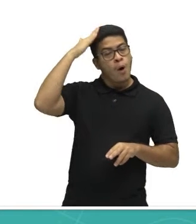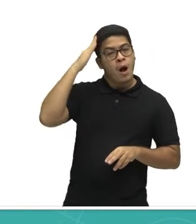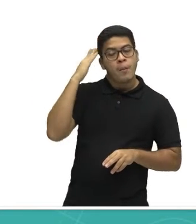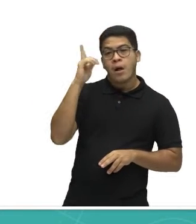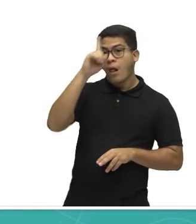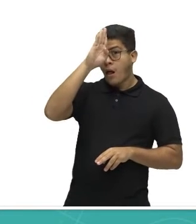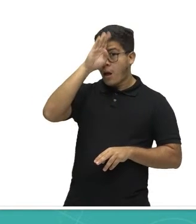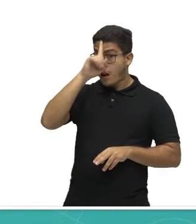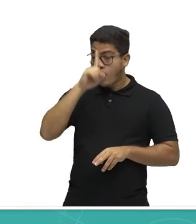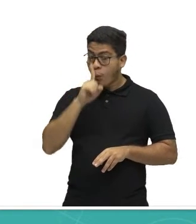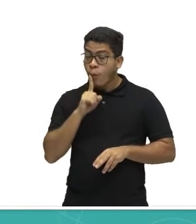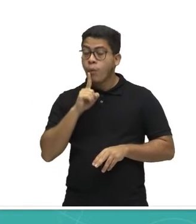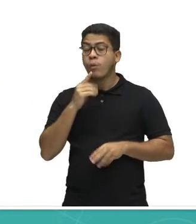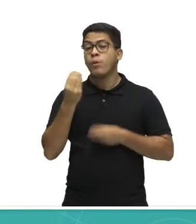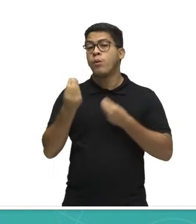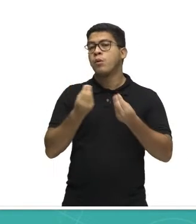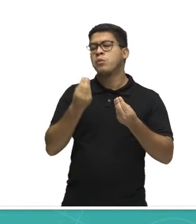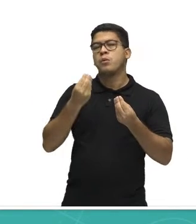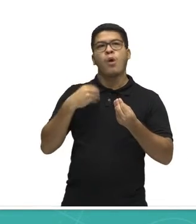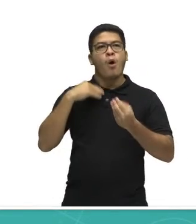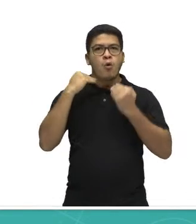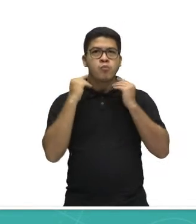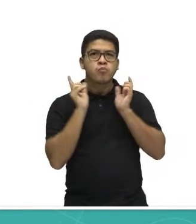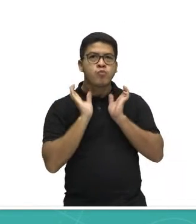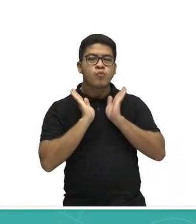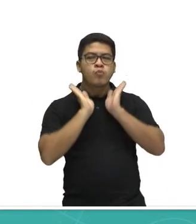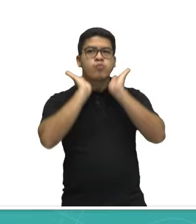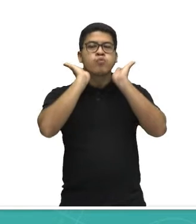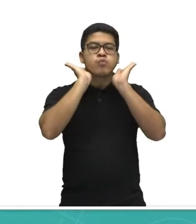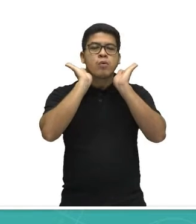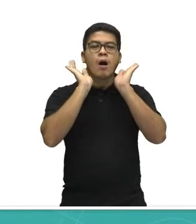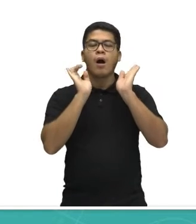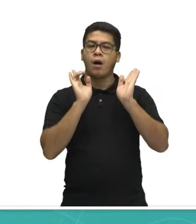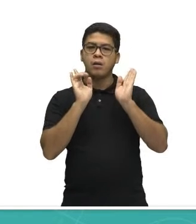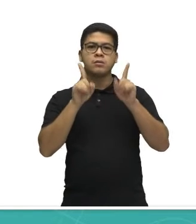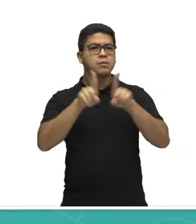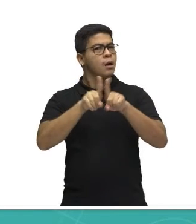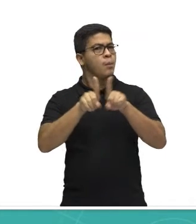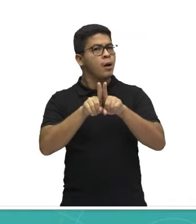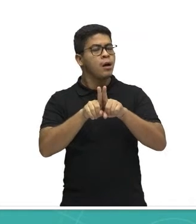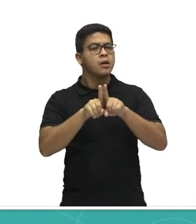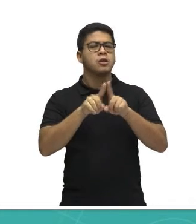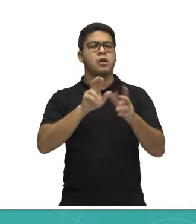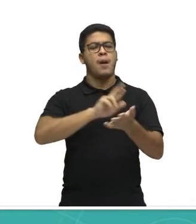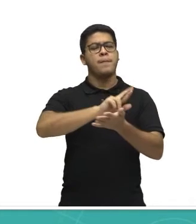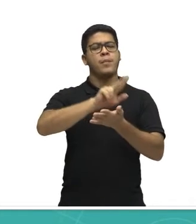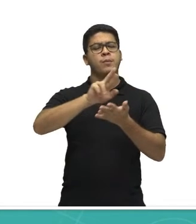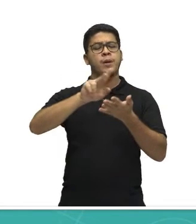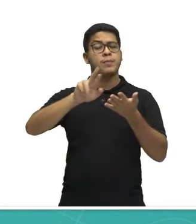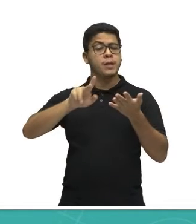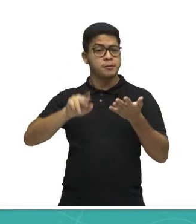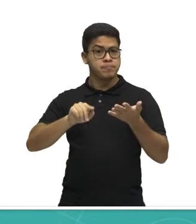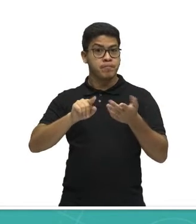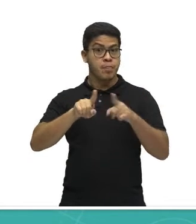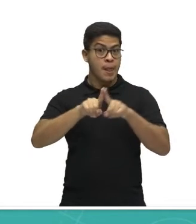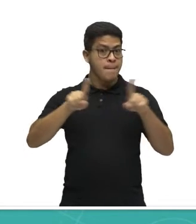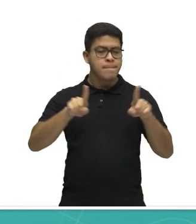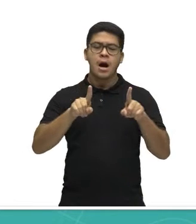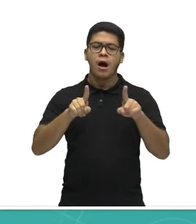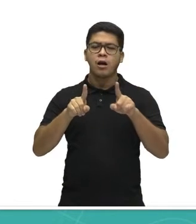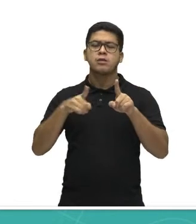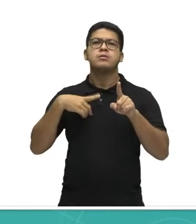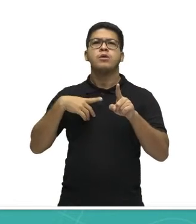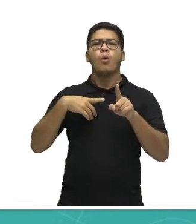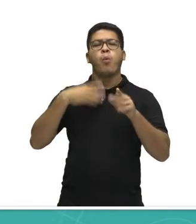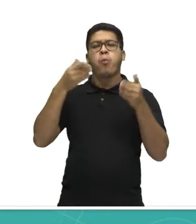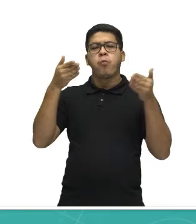cabelos curtos. Então, cada região conta de uma forma diferente essa lenda da Iara. E